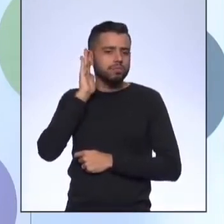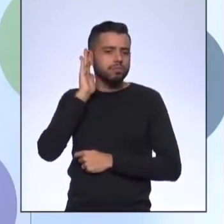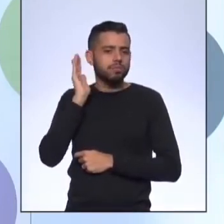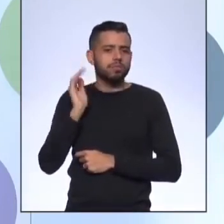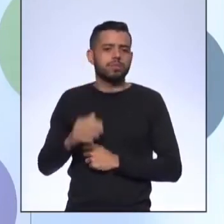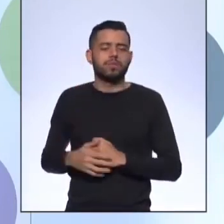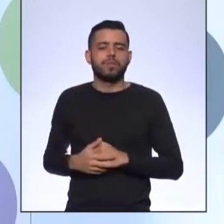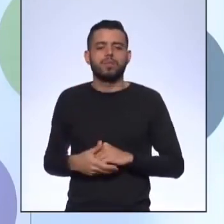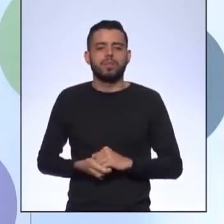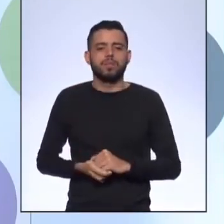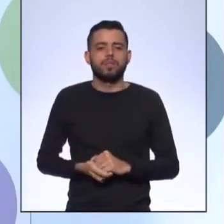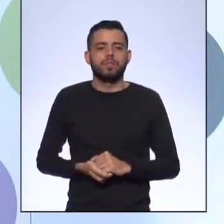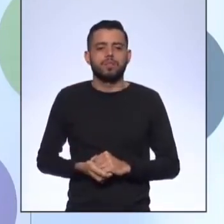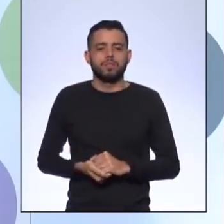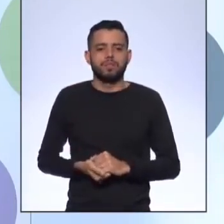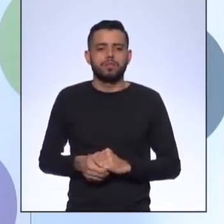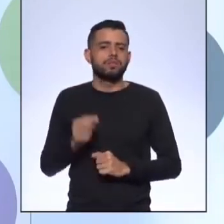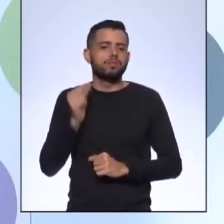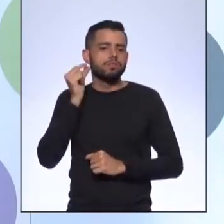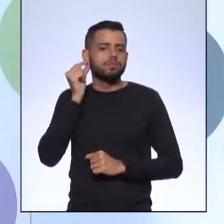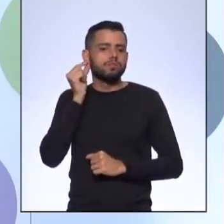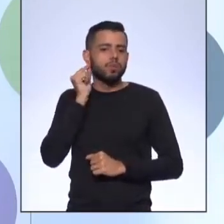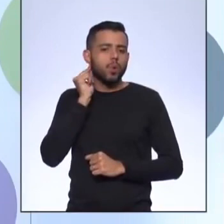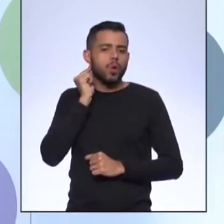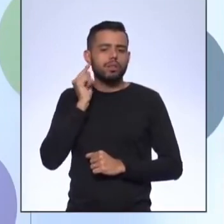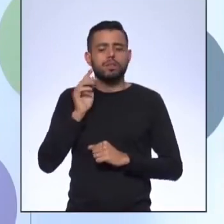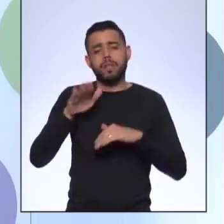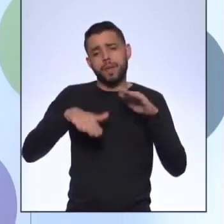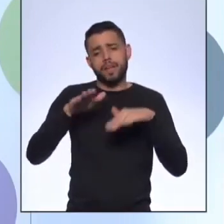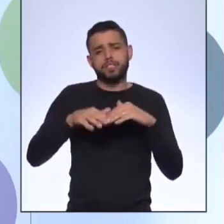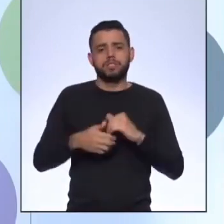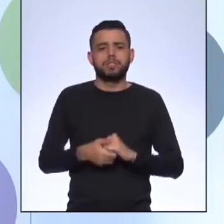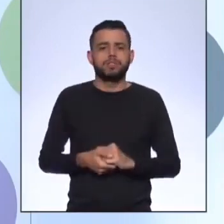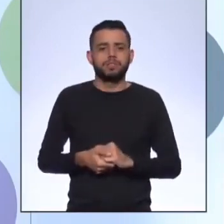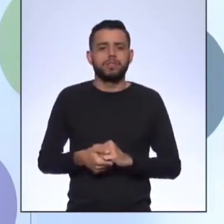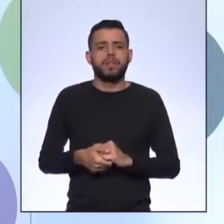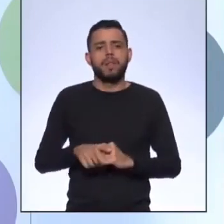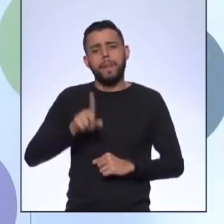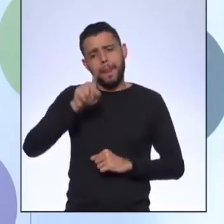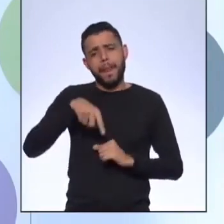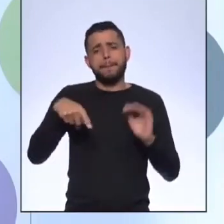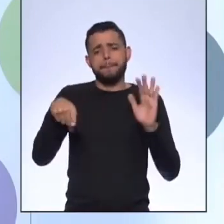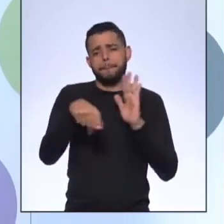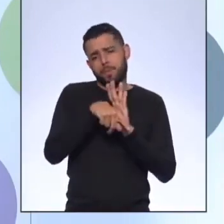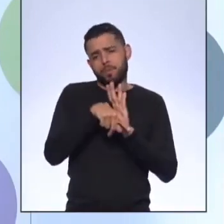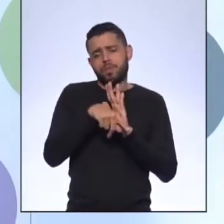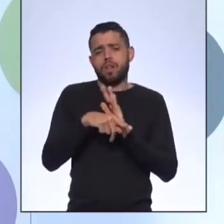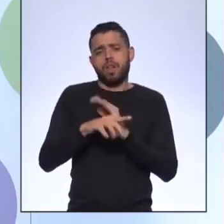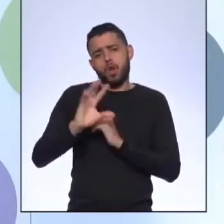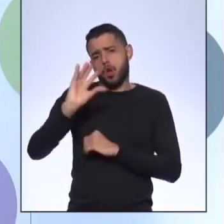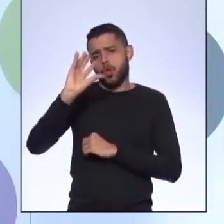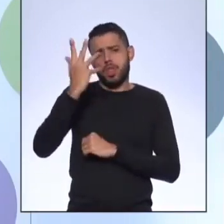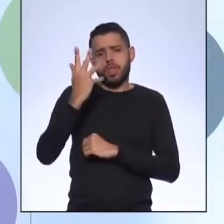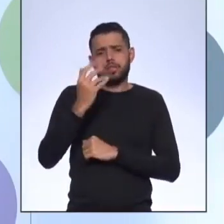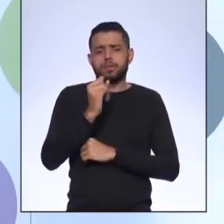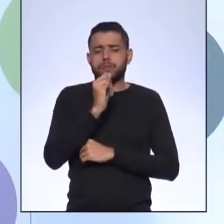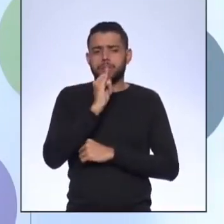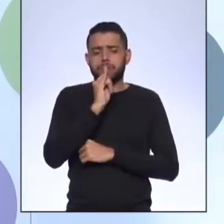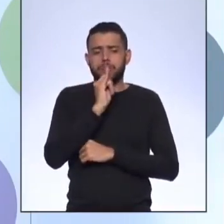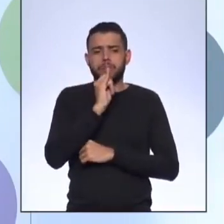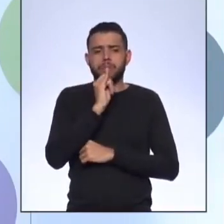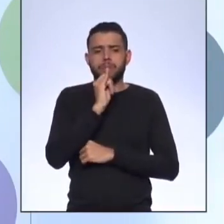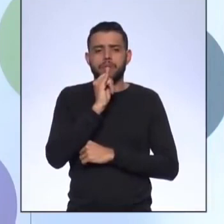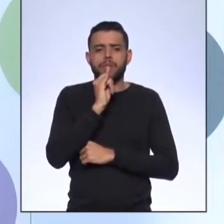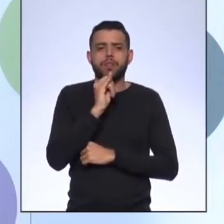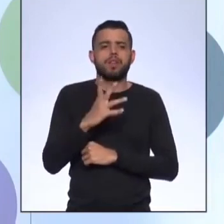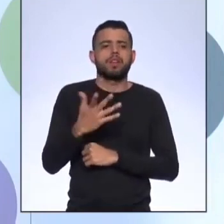nessa parte aqui do pescoço. Então, isso é uma característica que acontece independente, por exemplo, do fator